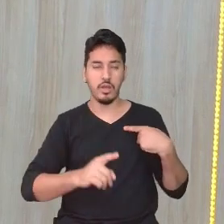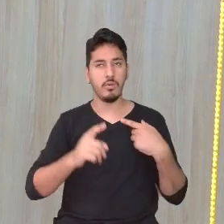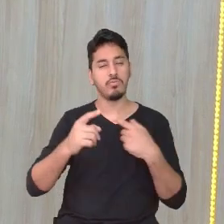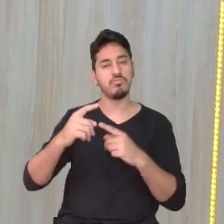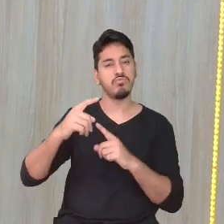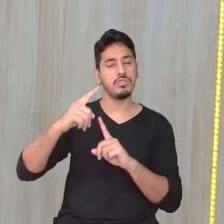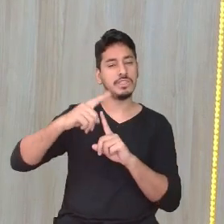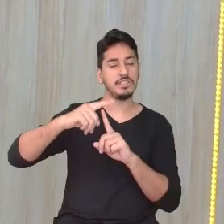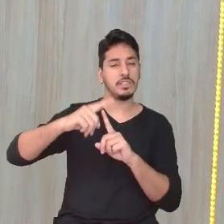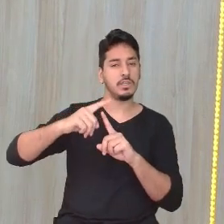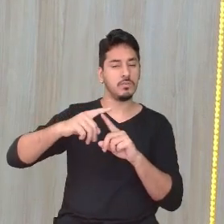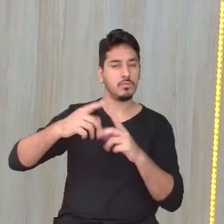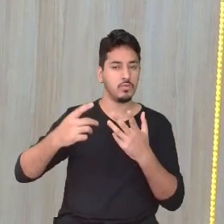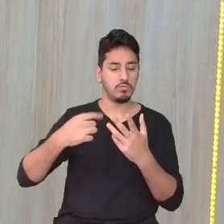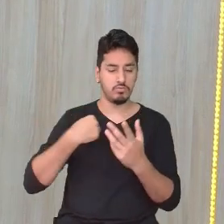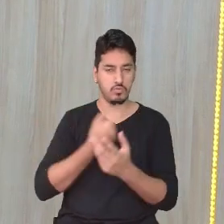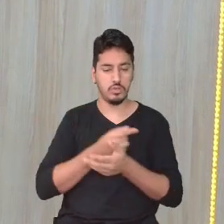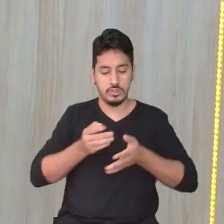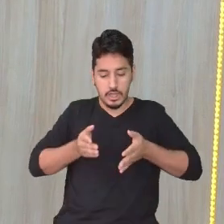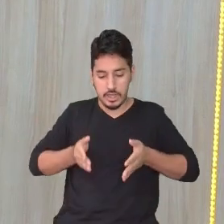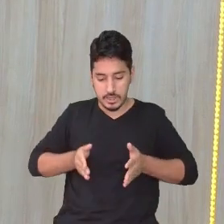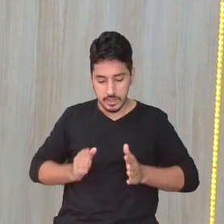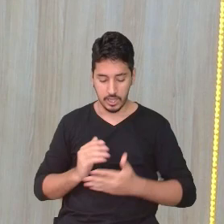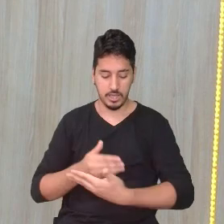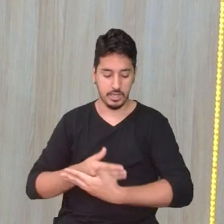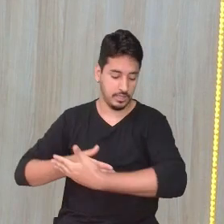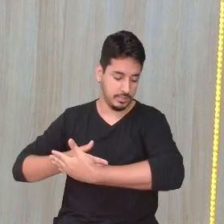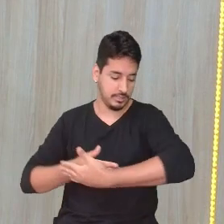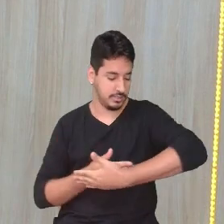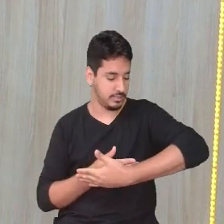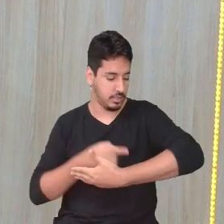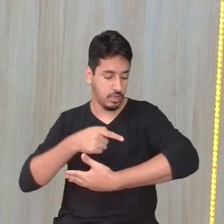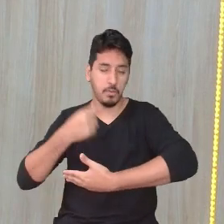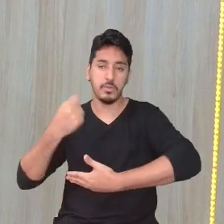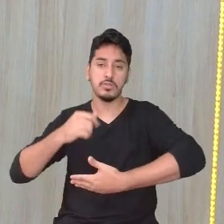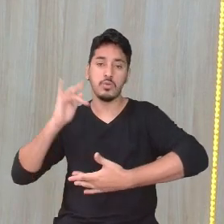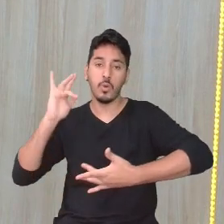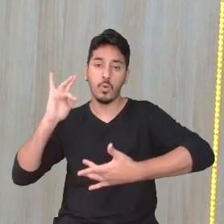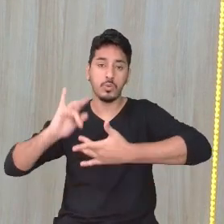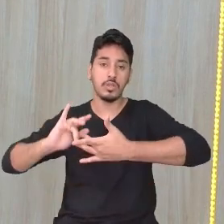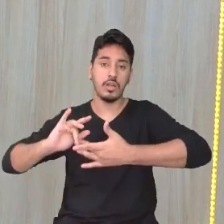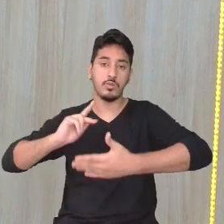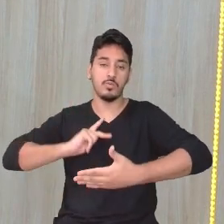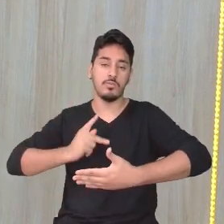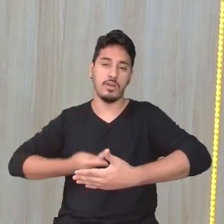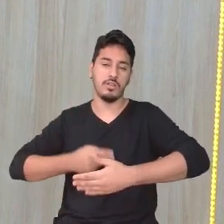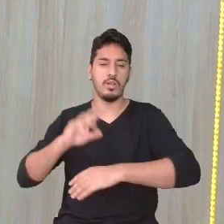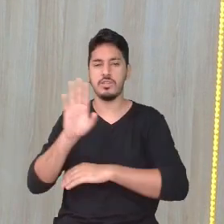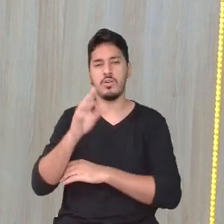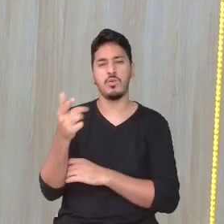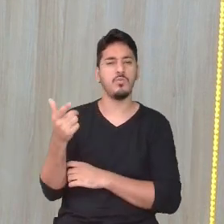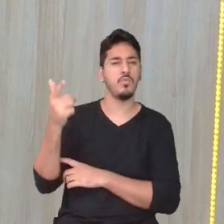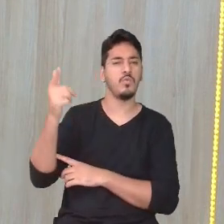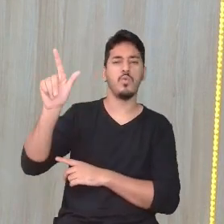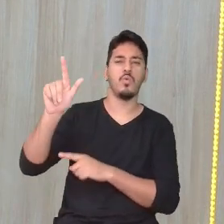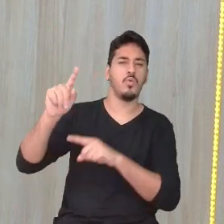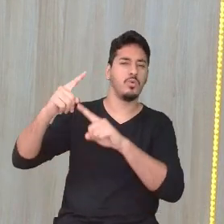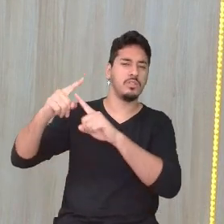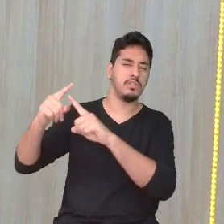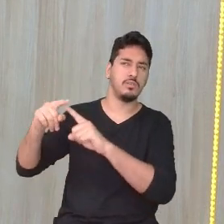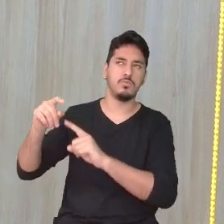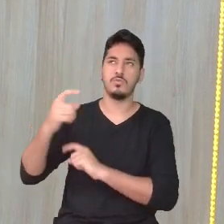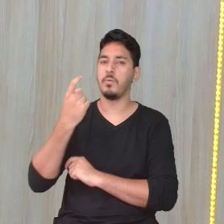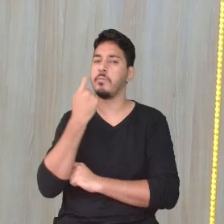que, assim que a gente nasce, a gente precisa desse contato humano. A gente não é como outras espécies, como